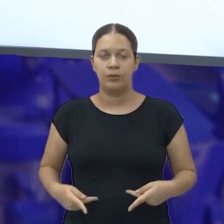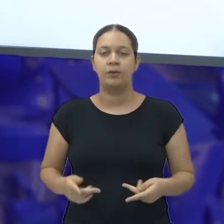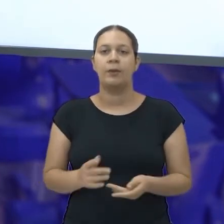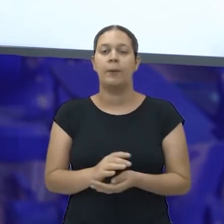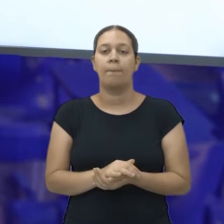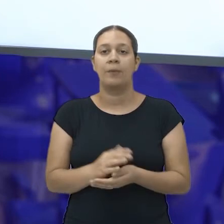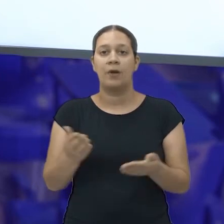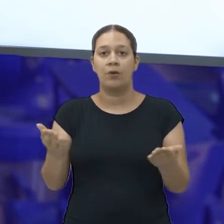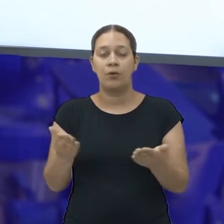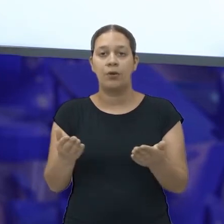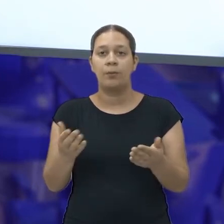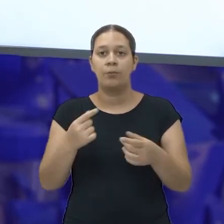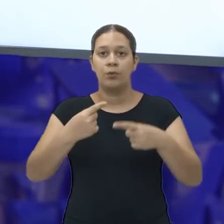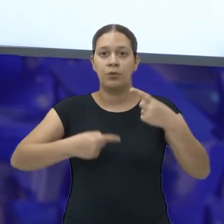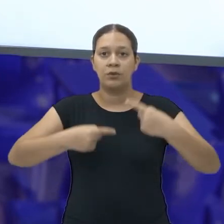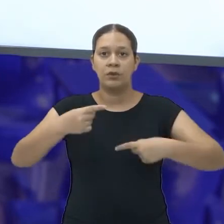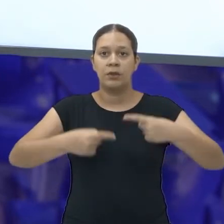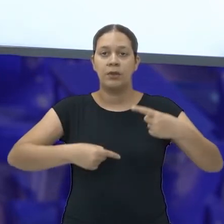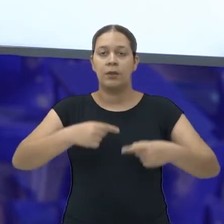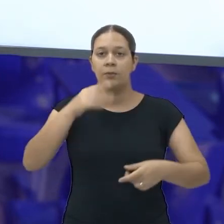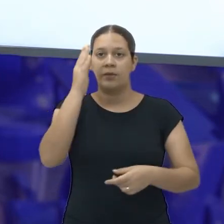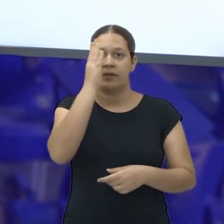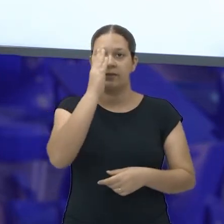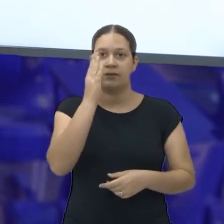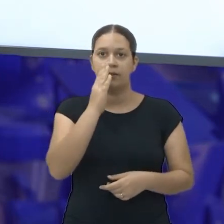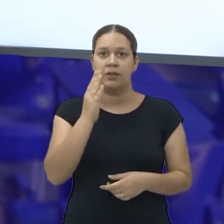da política brasileira agora, né?